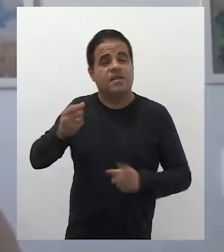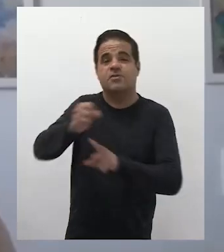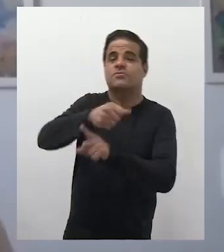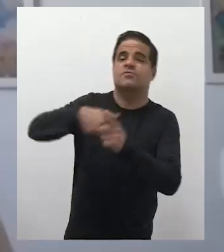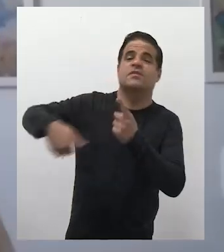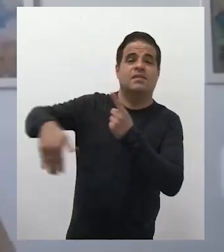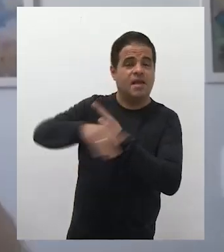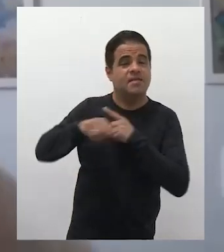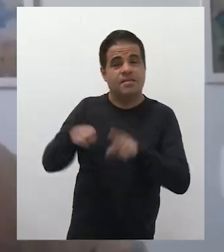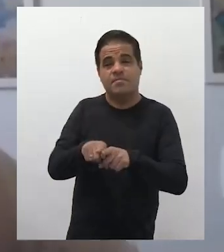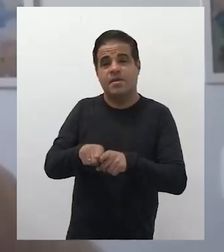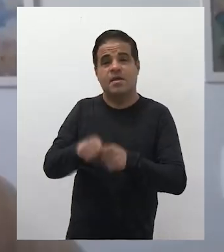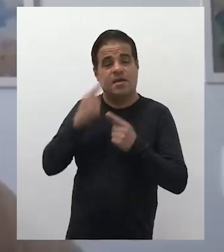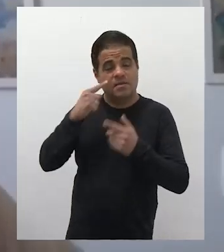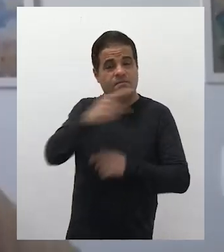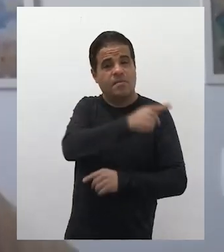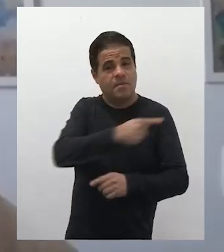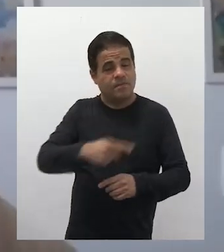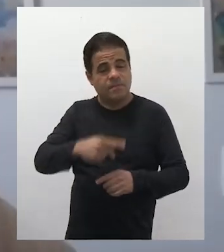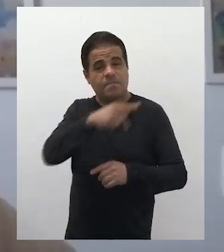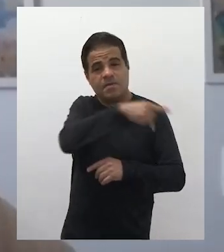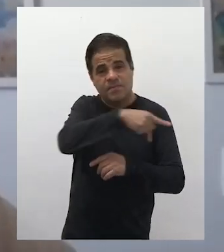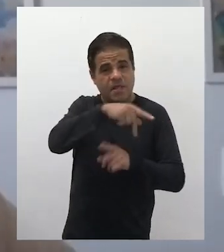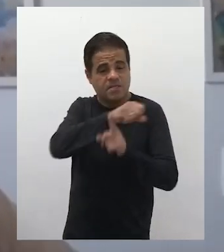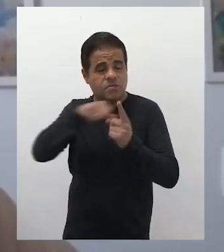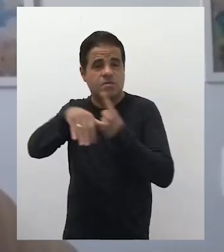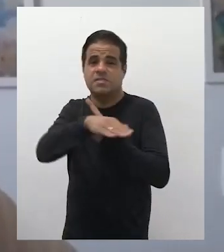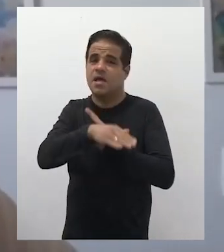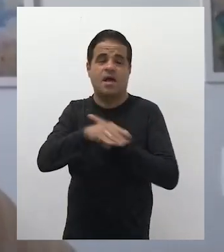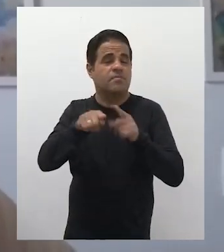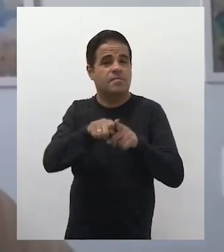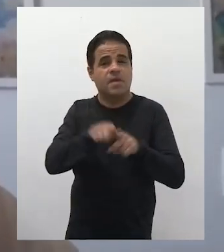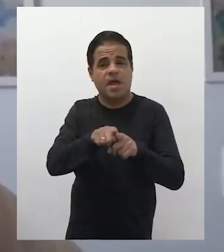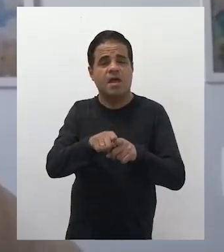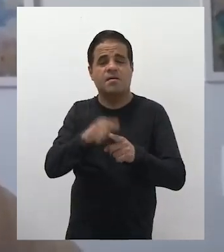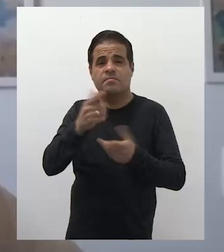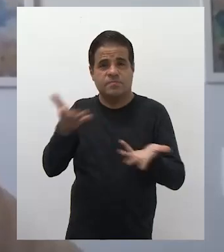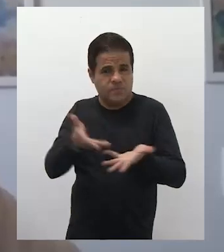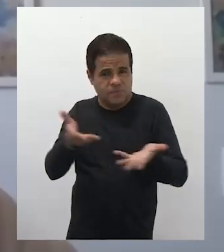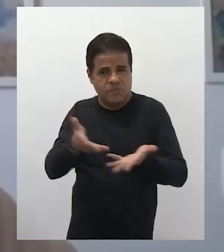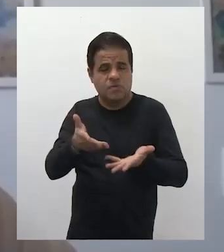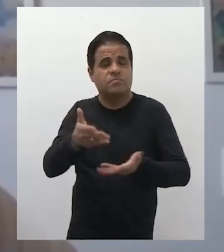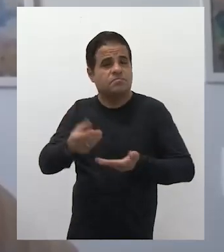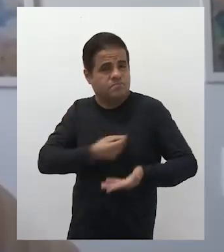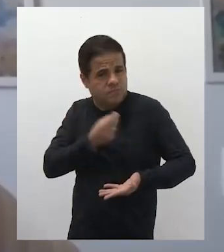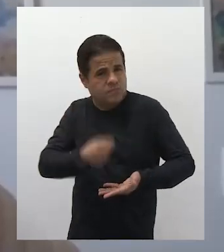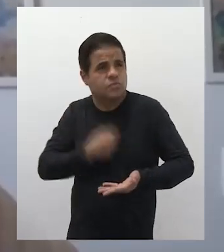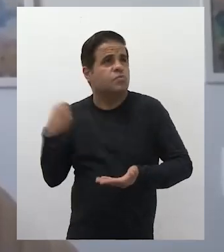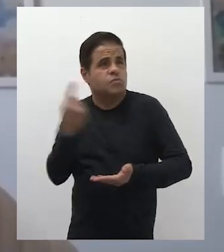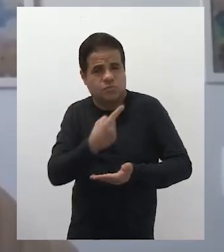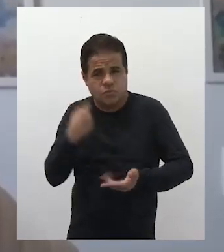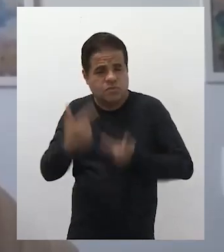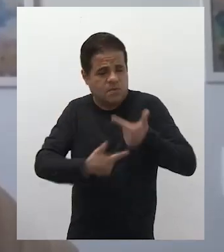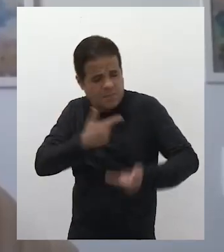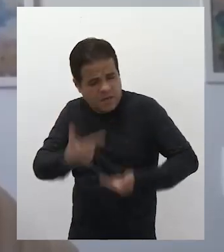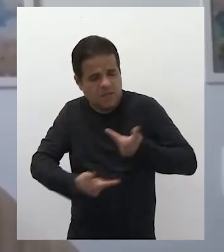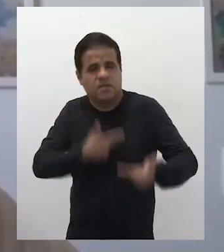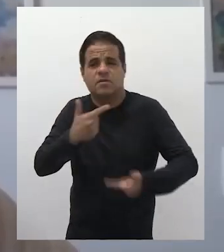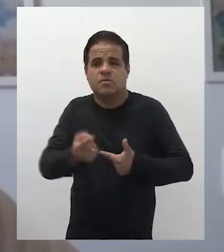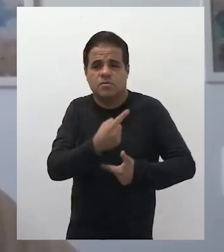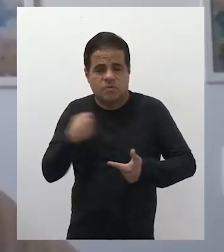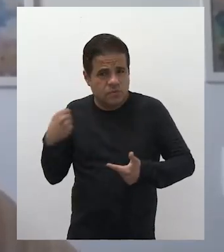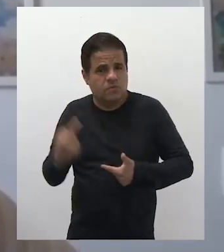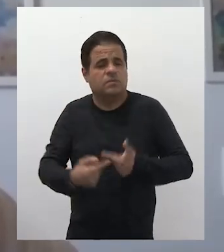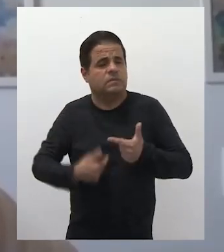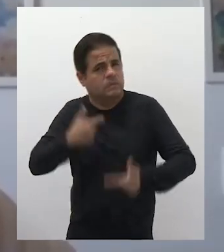sociedade. Vejam a previdência social. Então, aqueles que estão agora na ativa, todos nós aqui, todos nós estamos